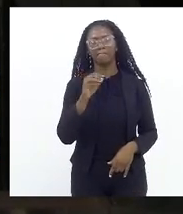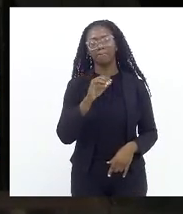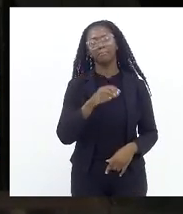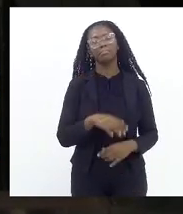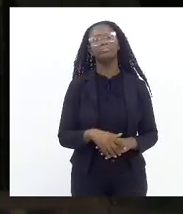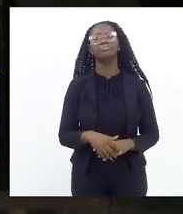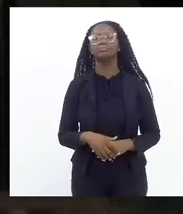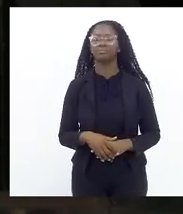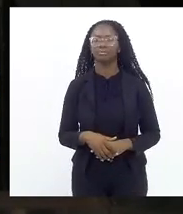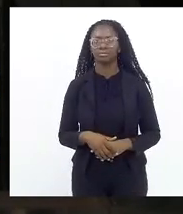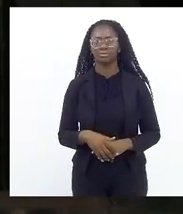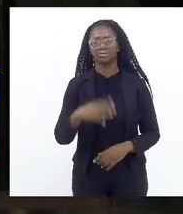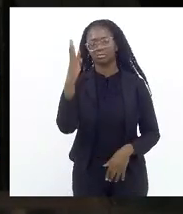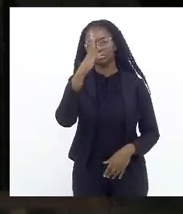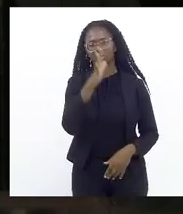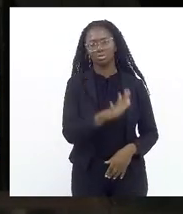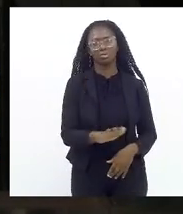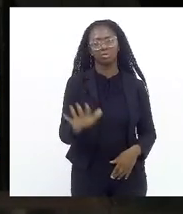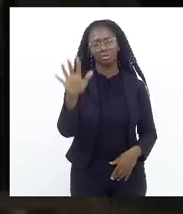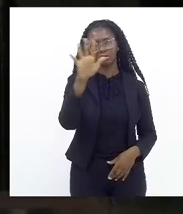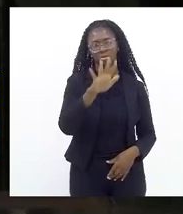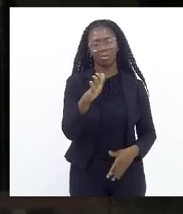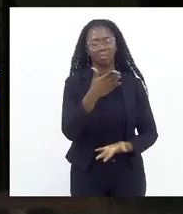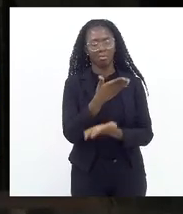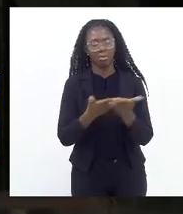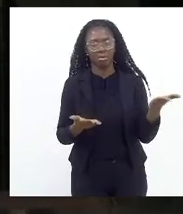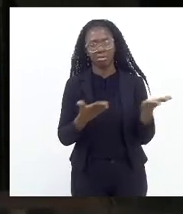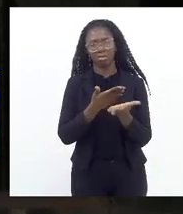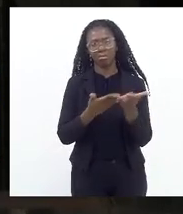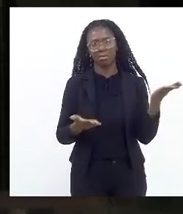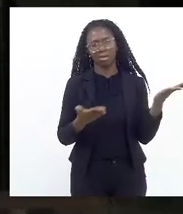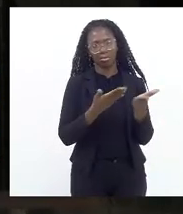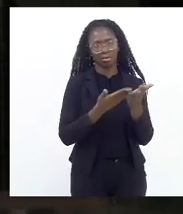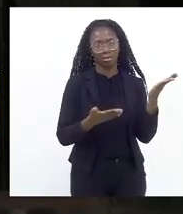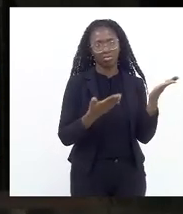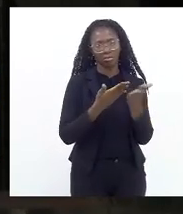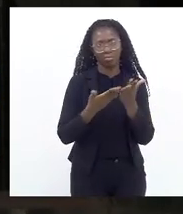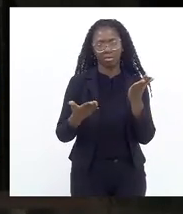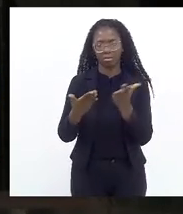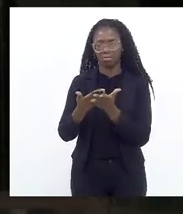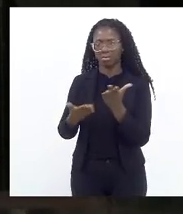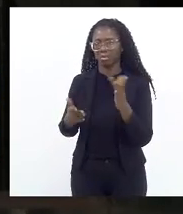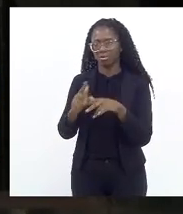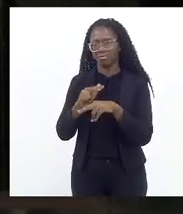inteiro, as perdas são imensuráveis.